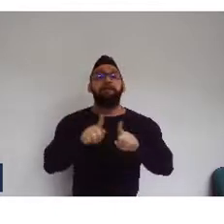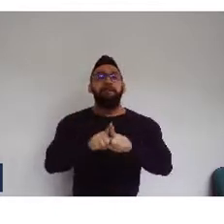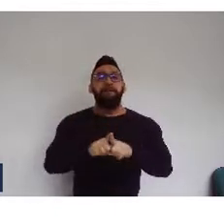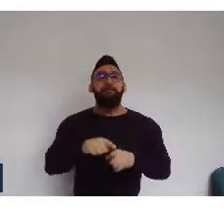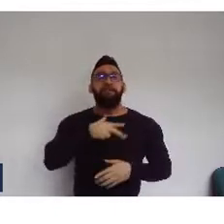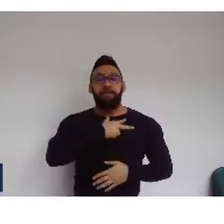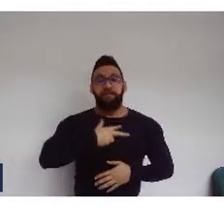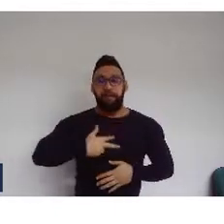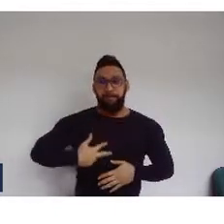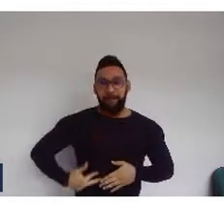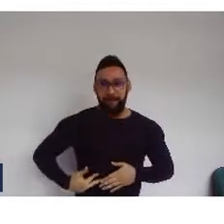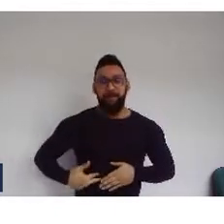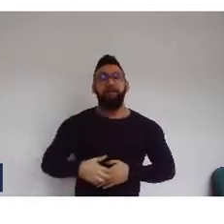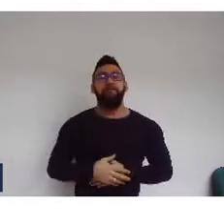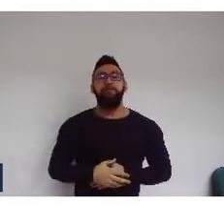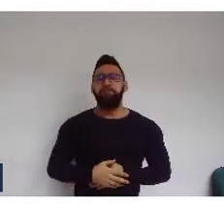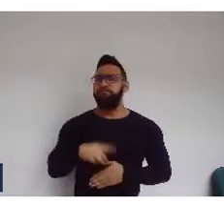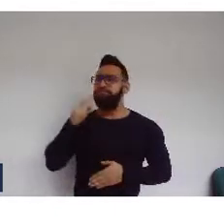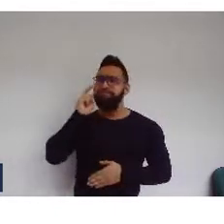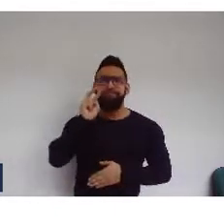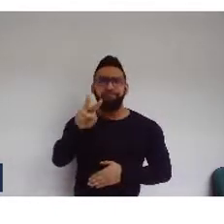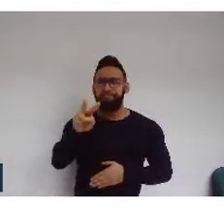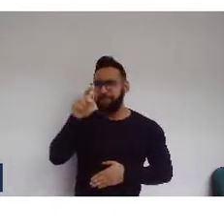vi referências contraditórias,